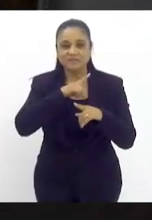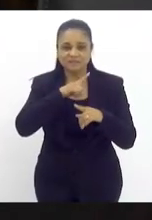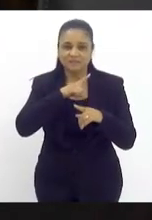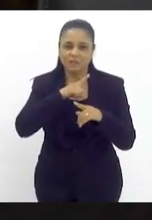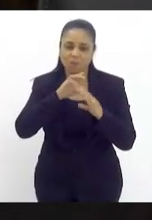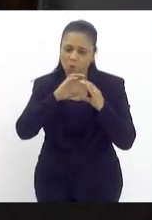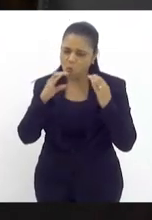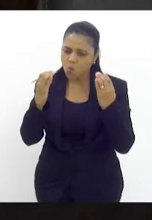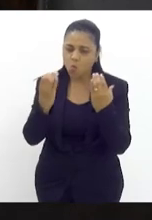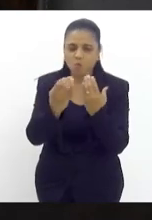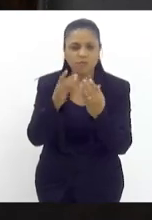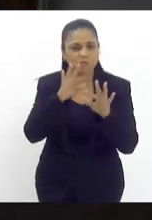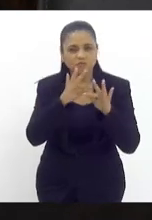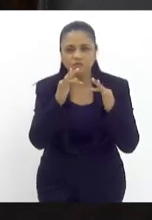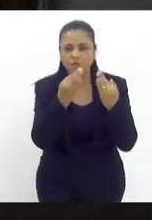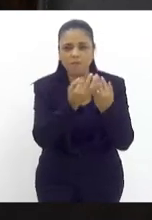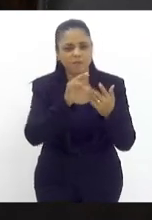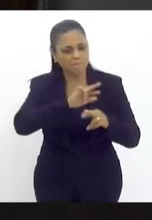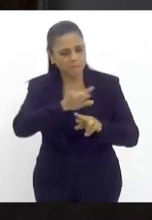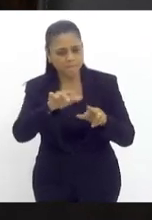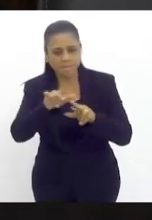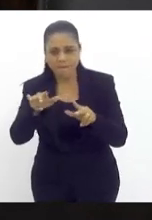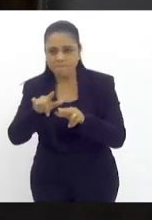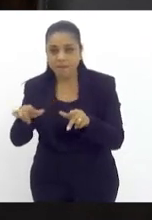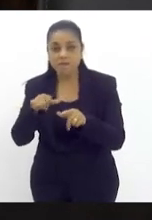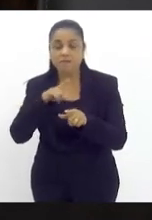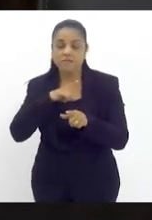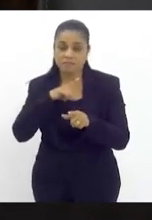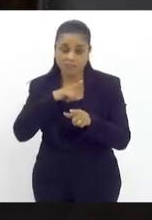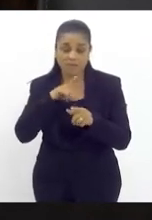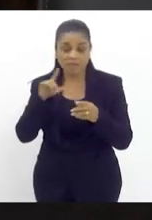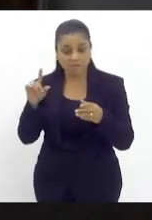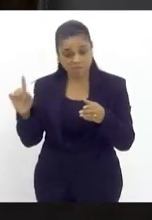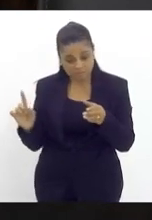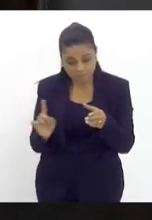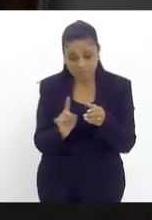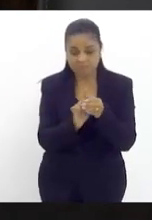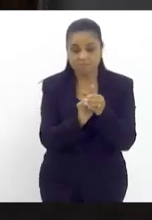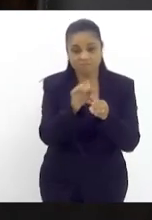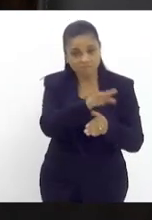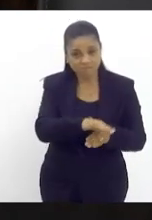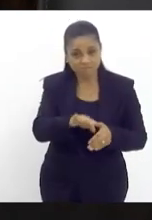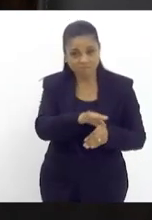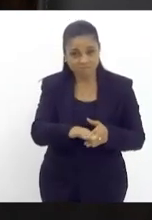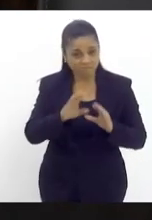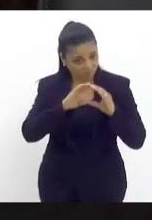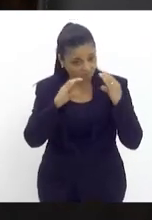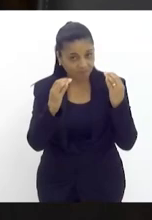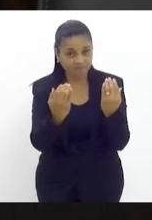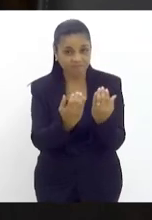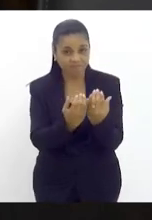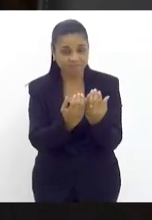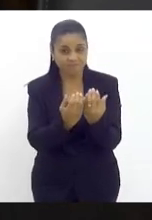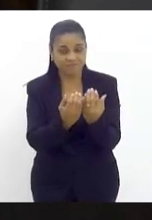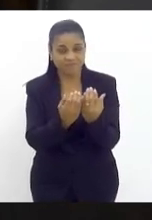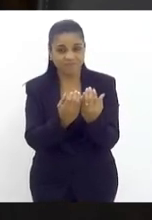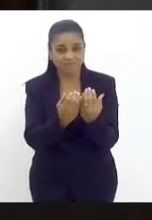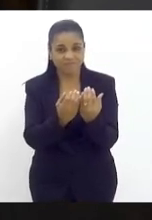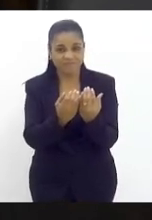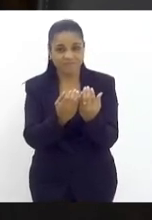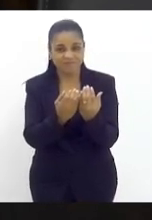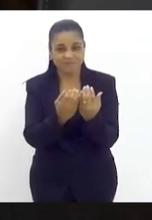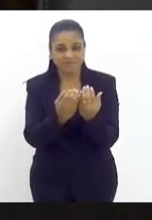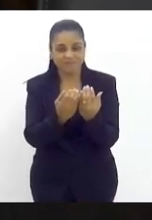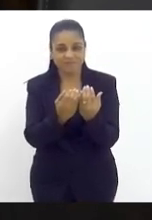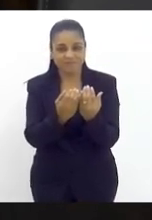de famílias. Se essa criança está realmente inserida, né, nessa comunidade com os seus,